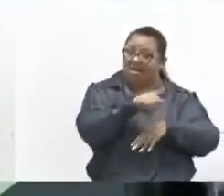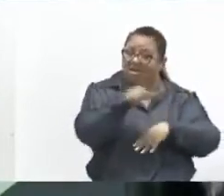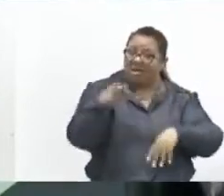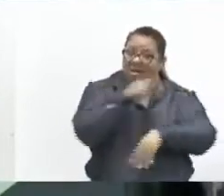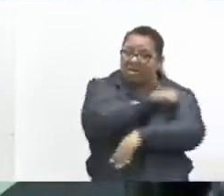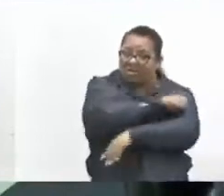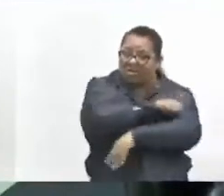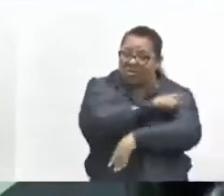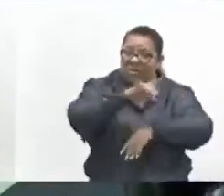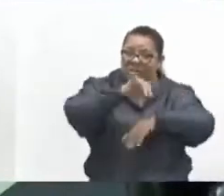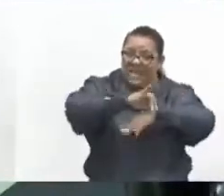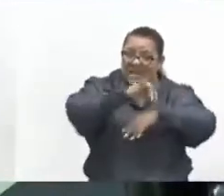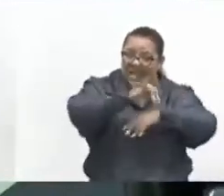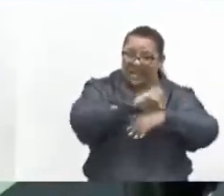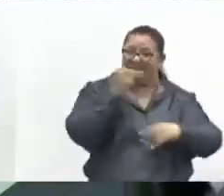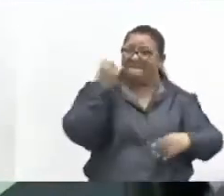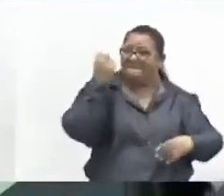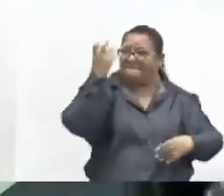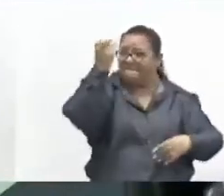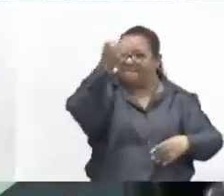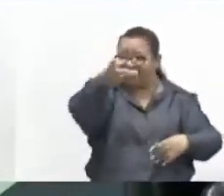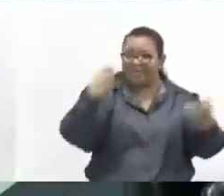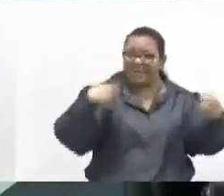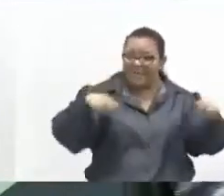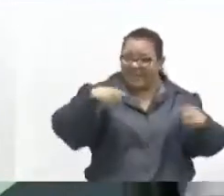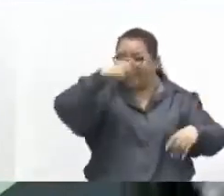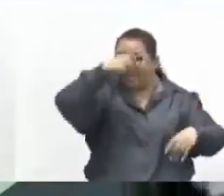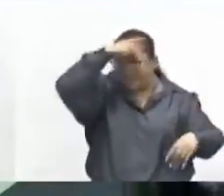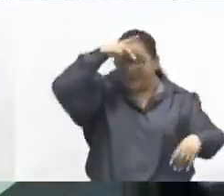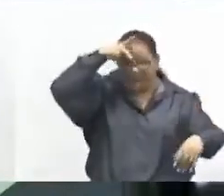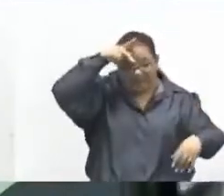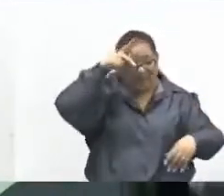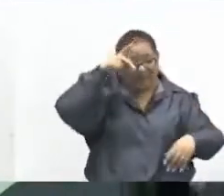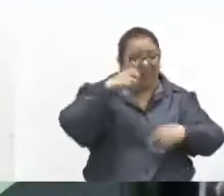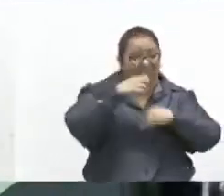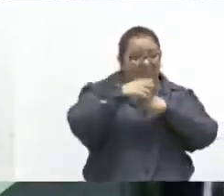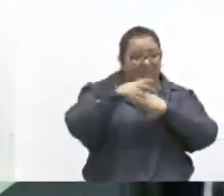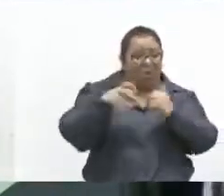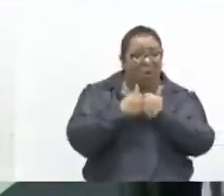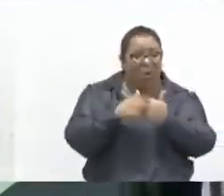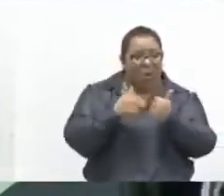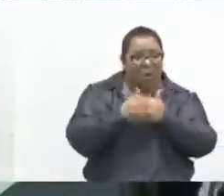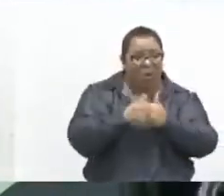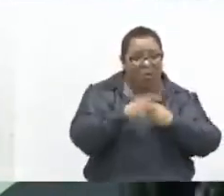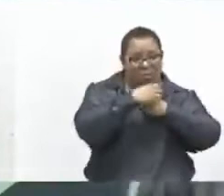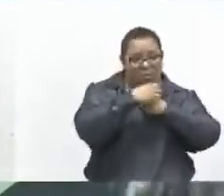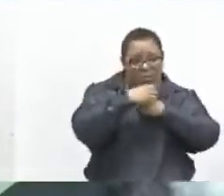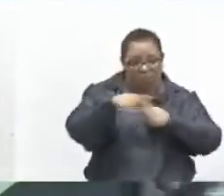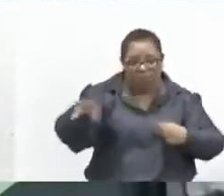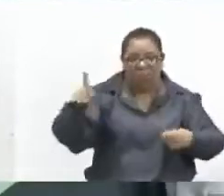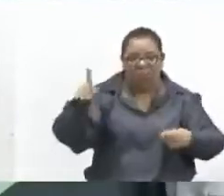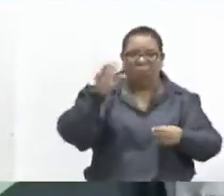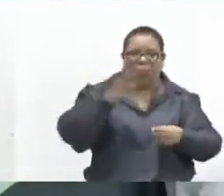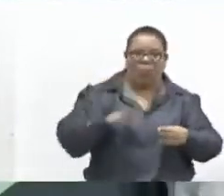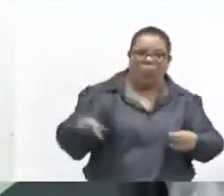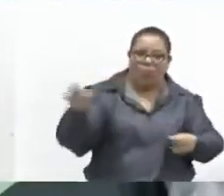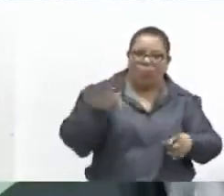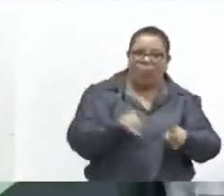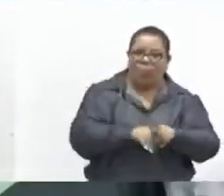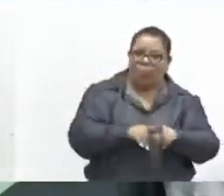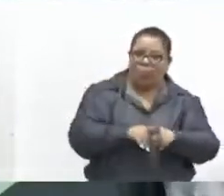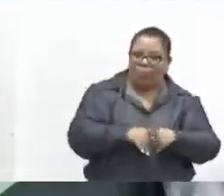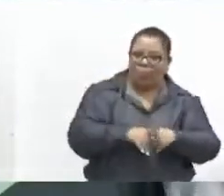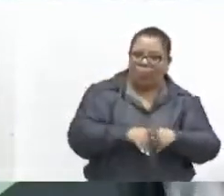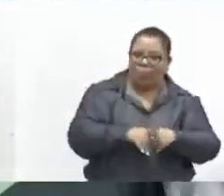dos seus municípios, que dependem das prefeituras municipais disponibilizarem ônibus para esses estudantes irem para a universidade, e se o ônibus